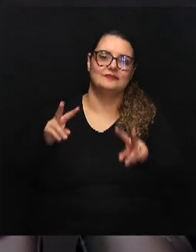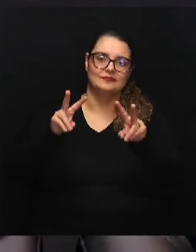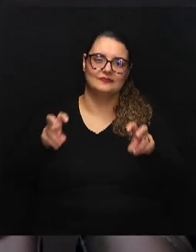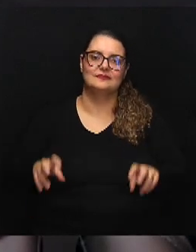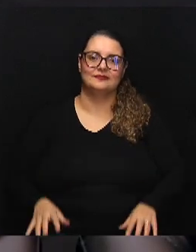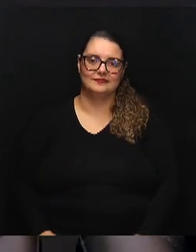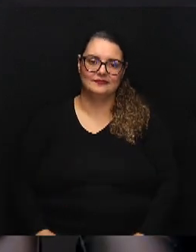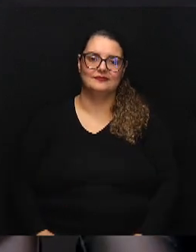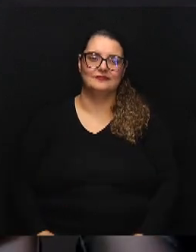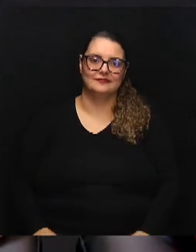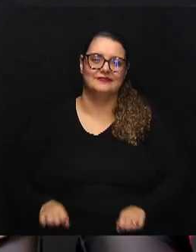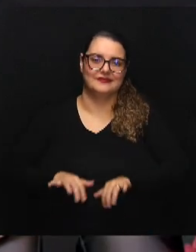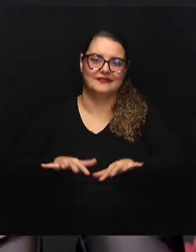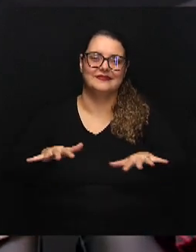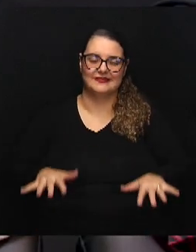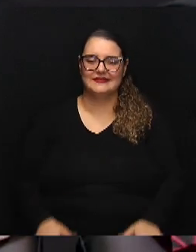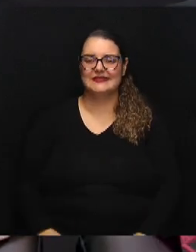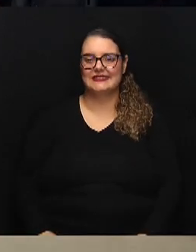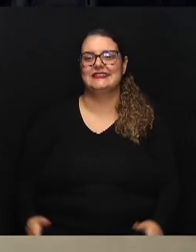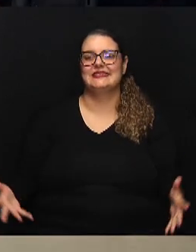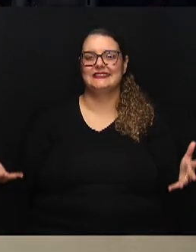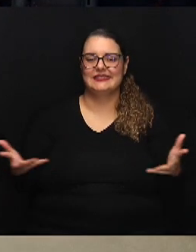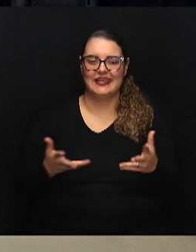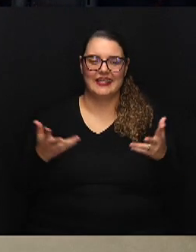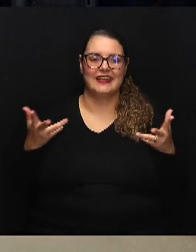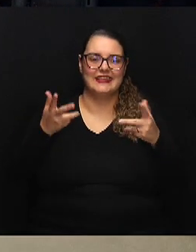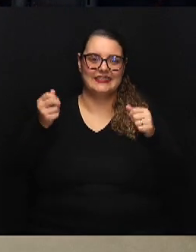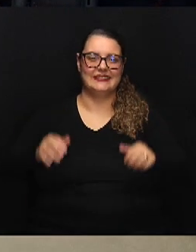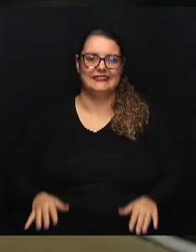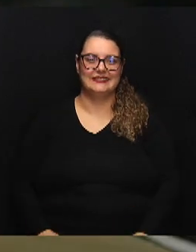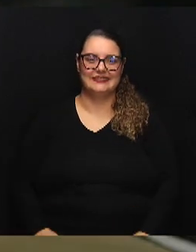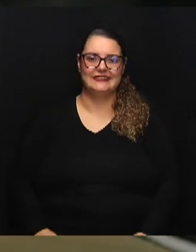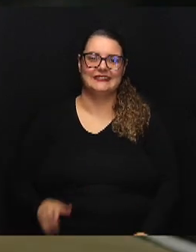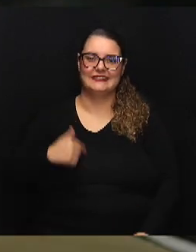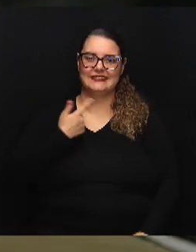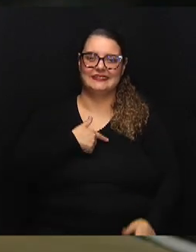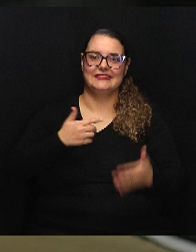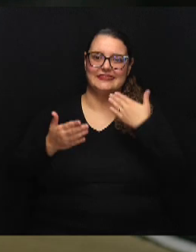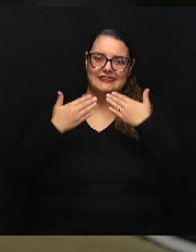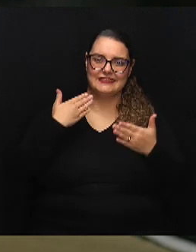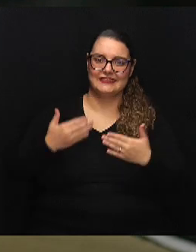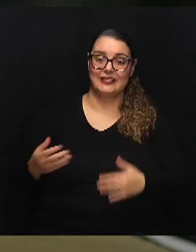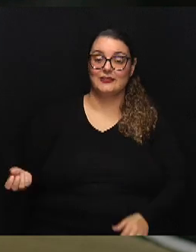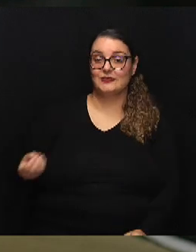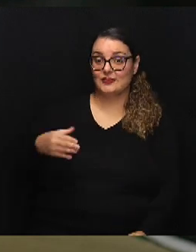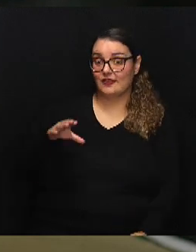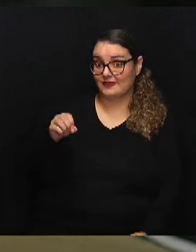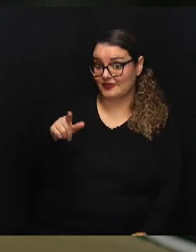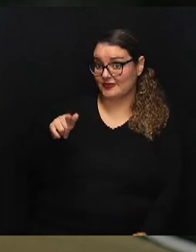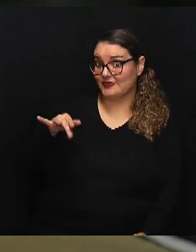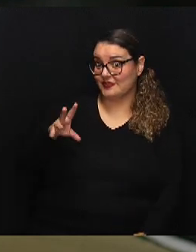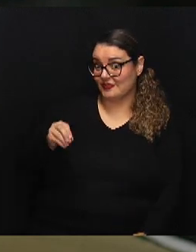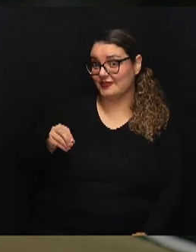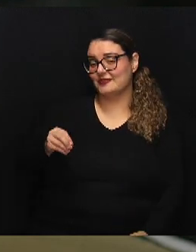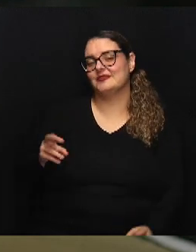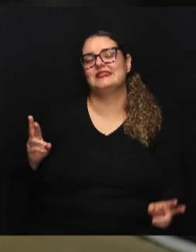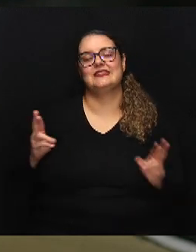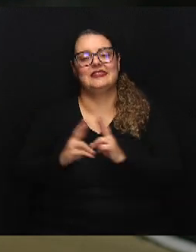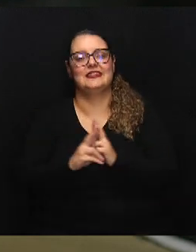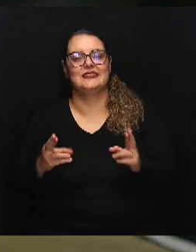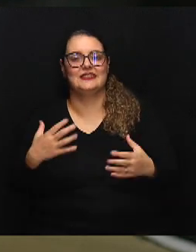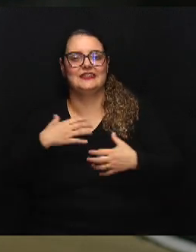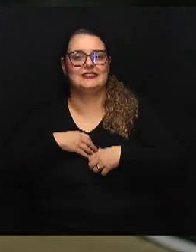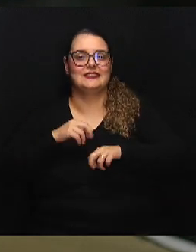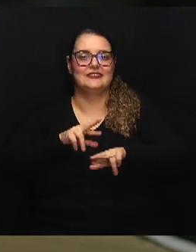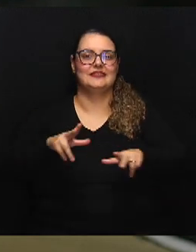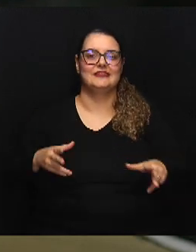atravessando todo mundo. Maravilha! Então hoje nós falamos sobre os novos códigos das relações afetivas e como